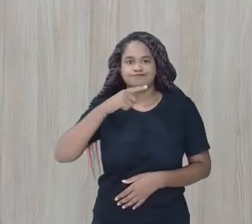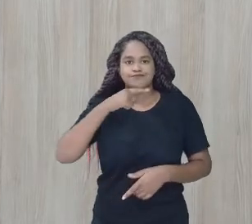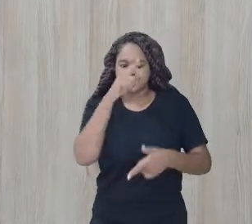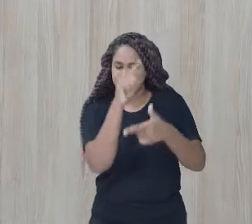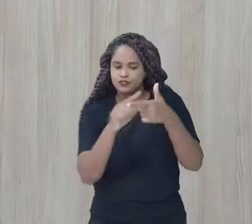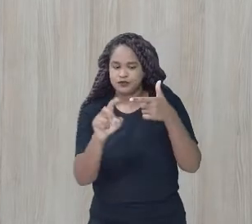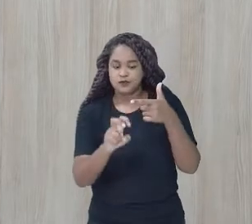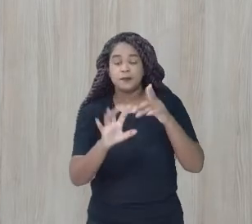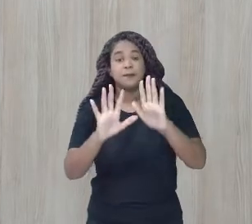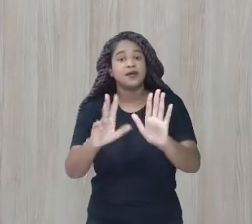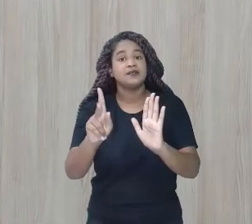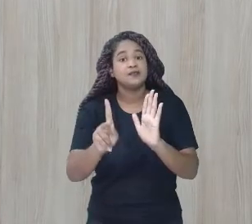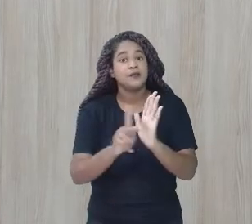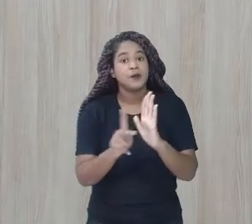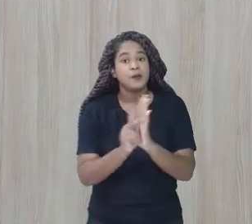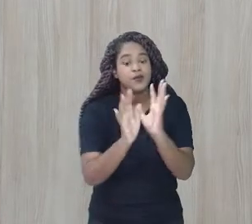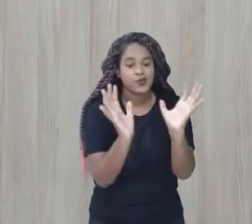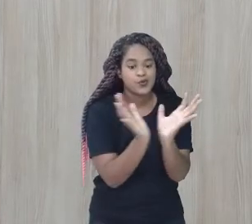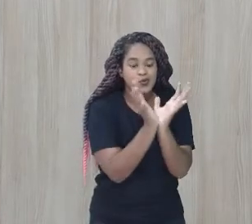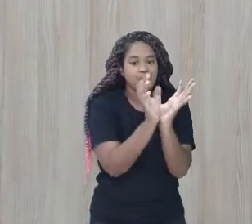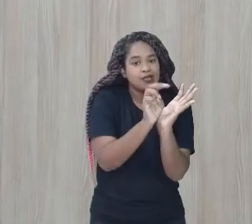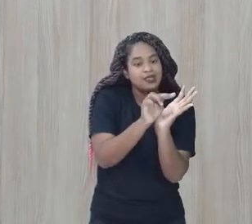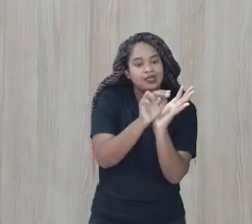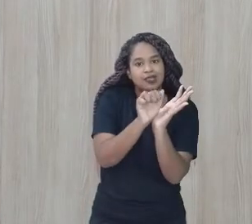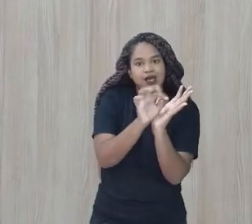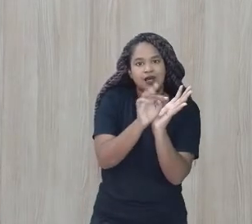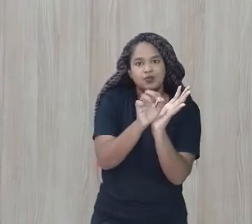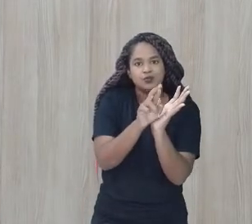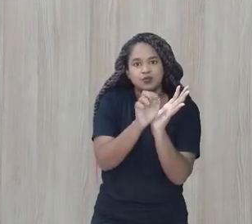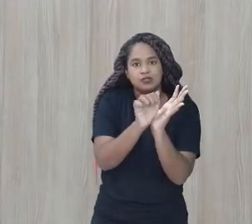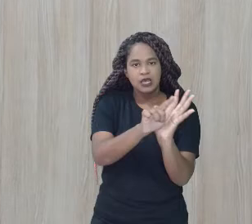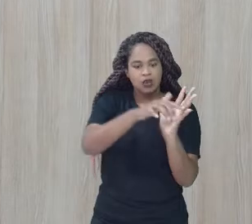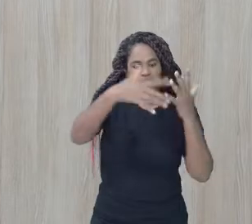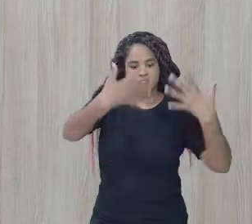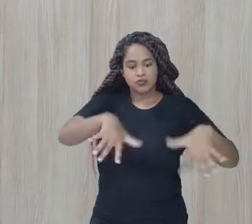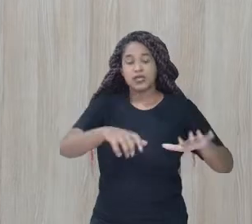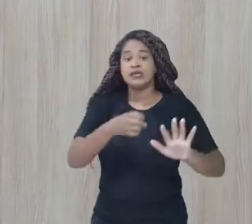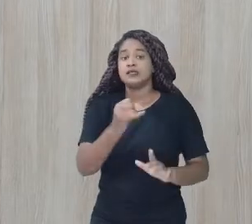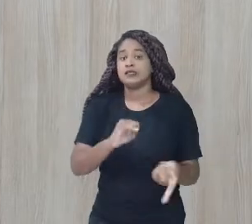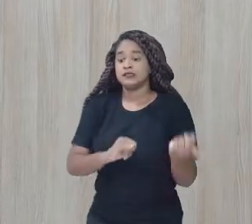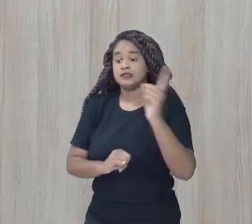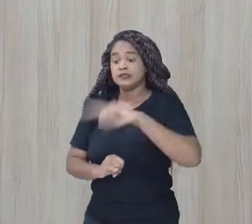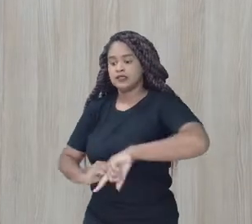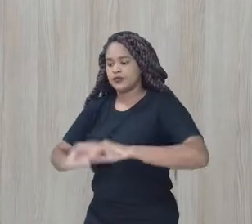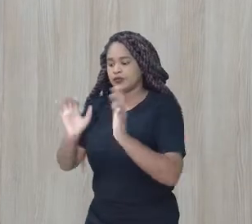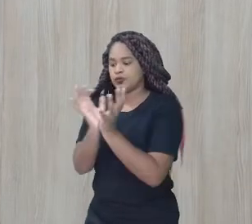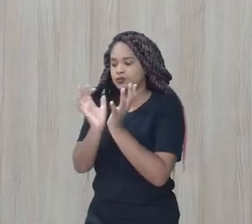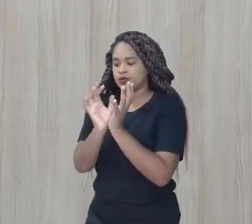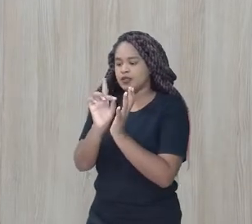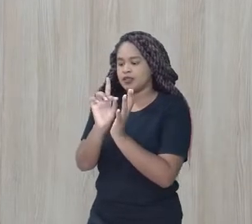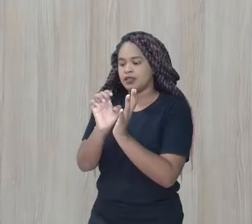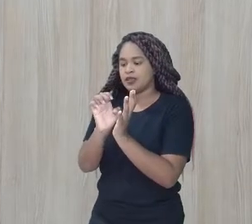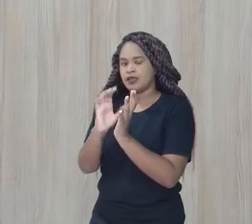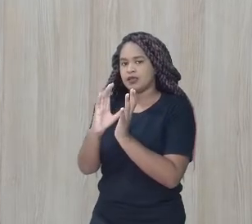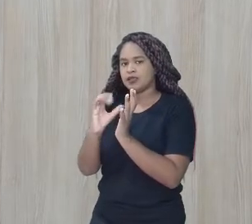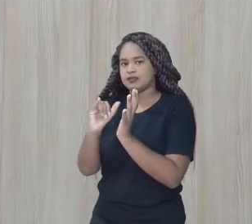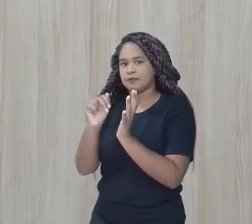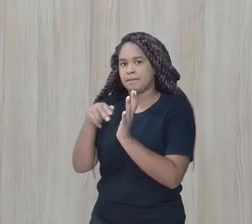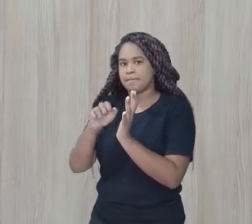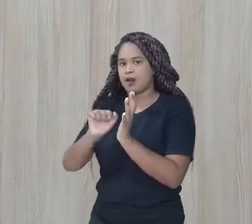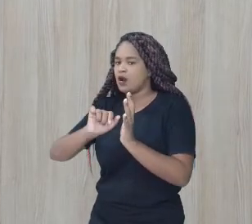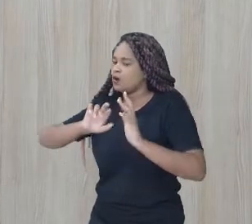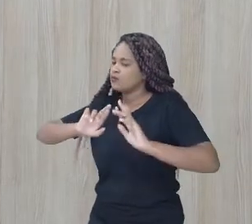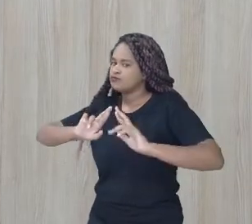tiver números, por exemplo, decimais, aí a gente já muda essa categoria, tá certo? Então, a gente está falando, por exemplo, que o 15